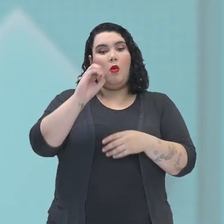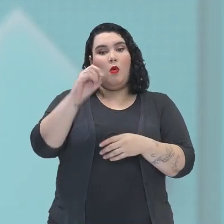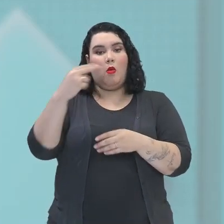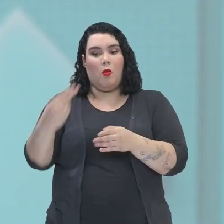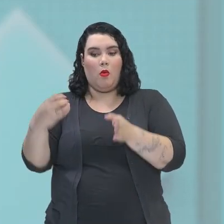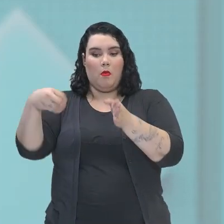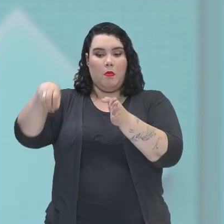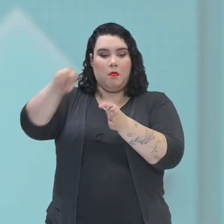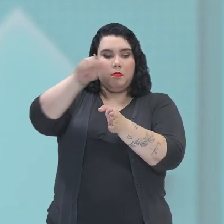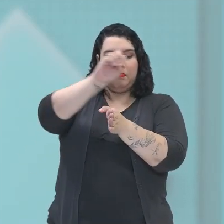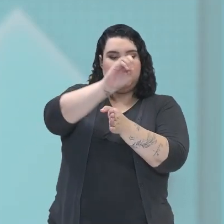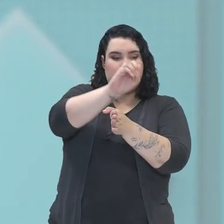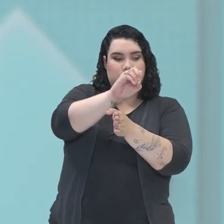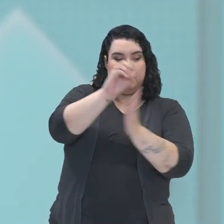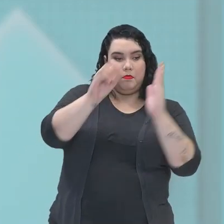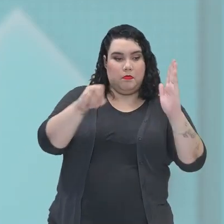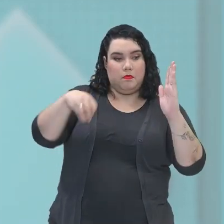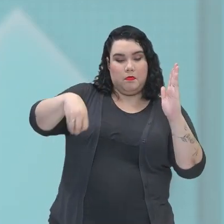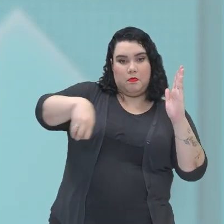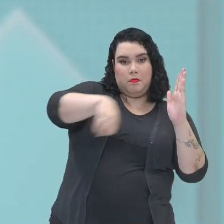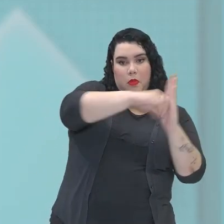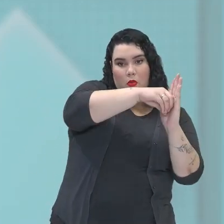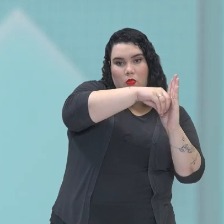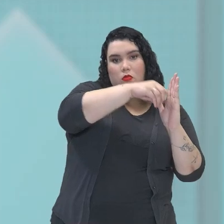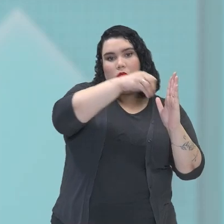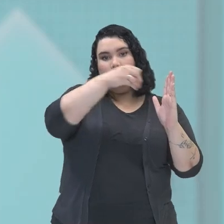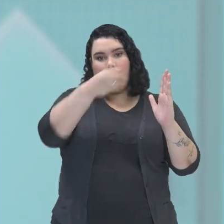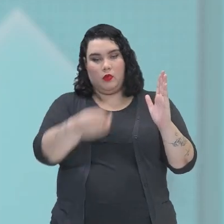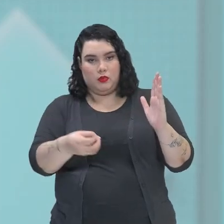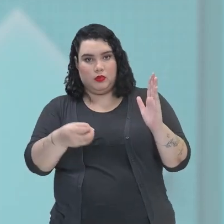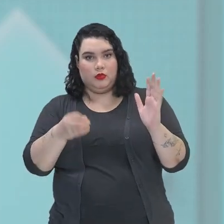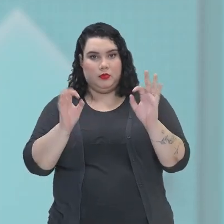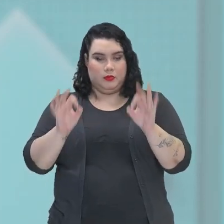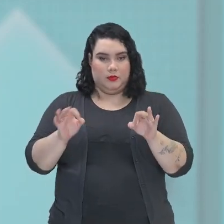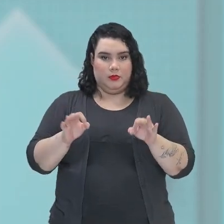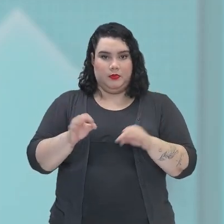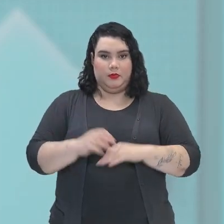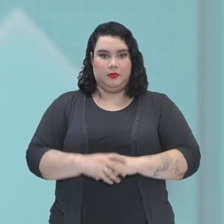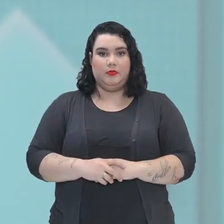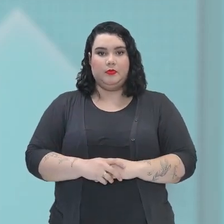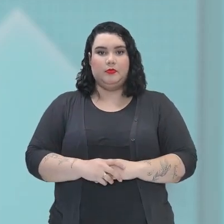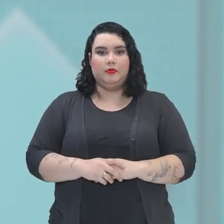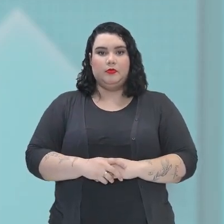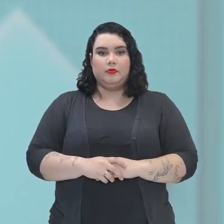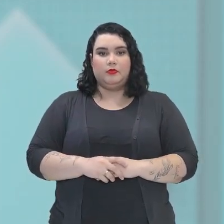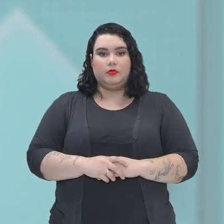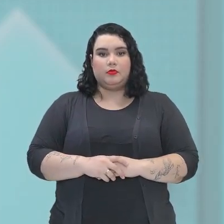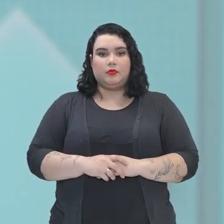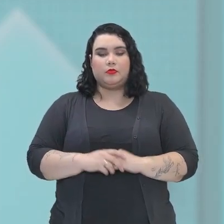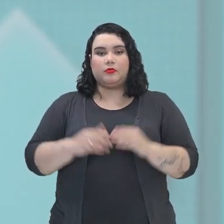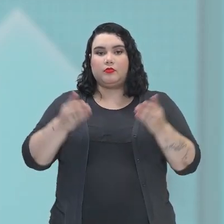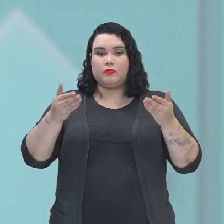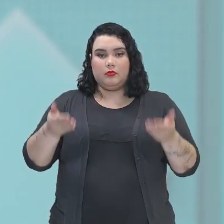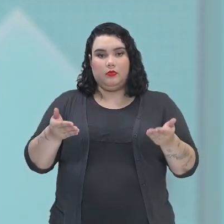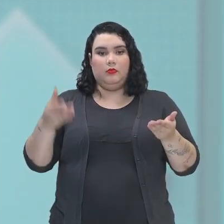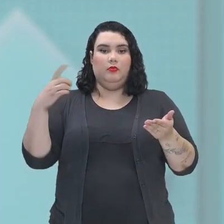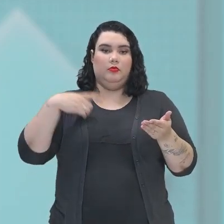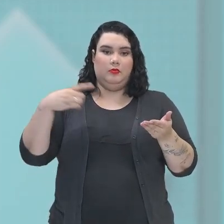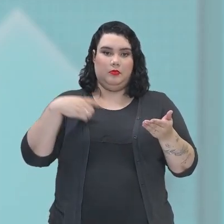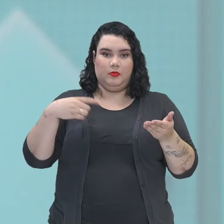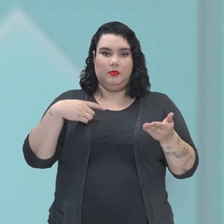que ela bata lá na parede que está do outro lado e volte, certo? Então tem